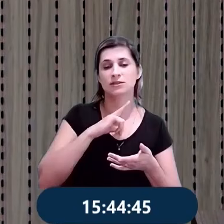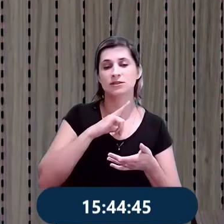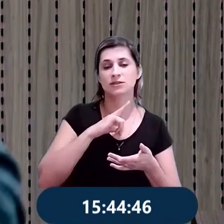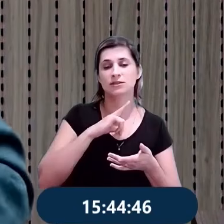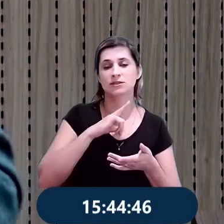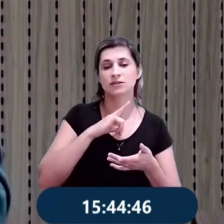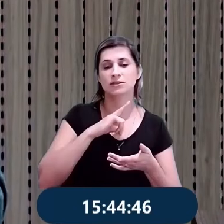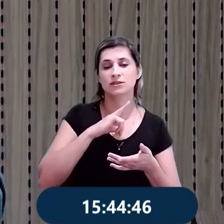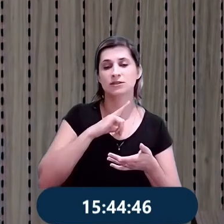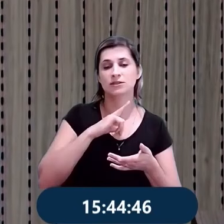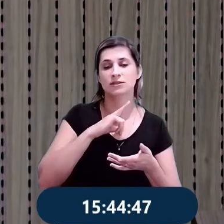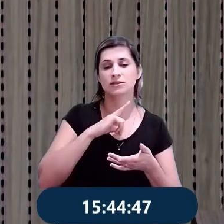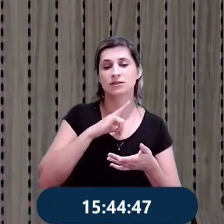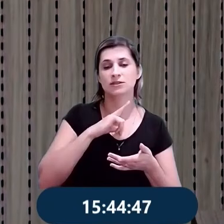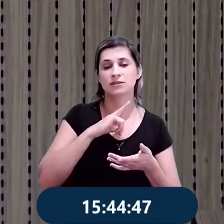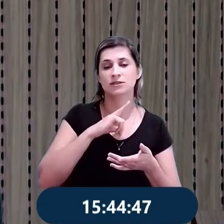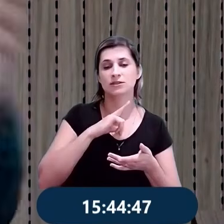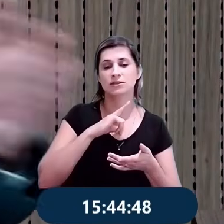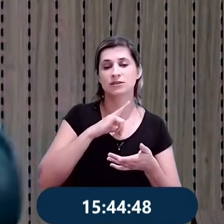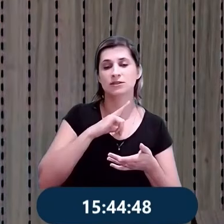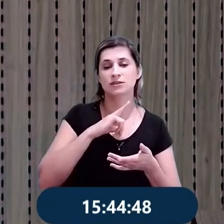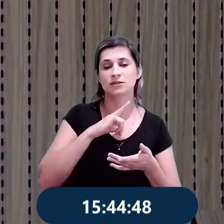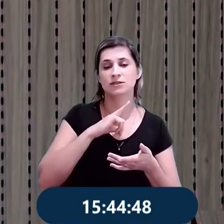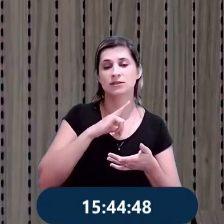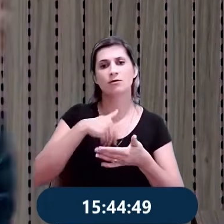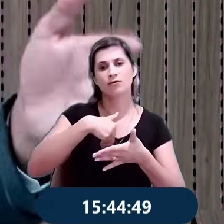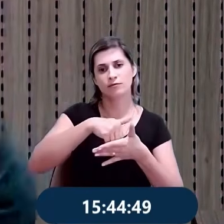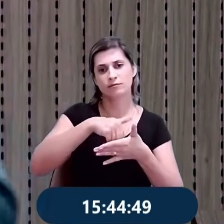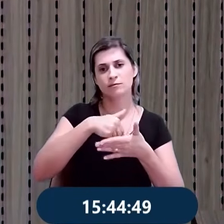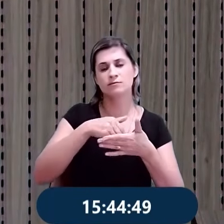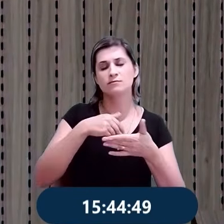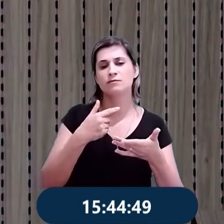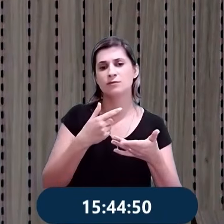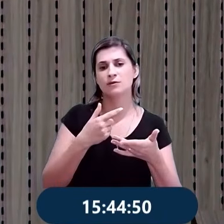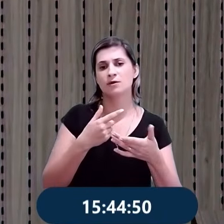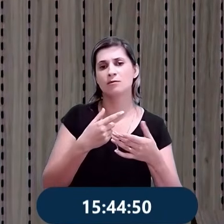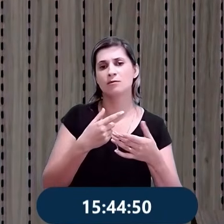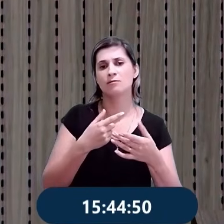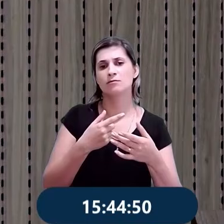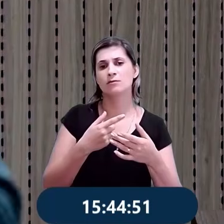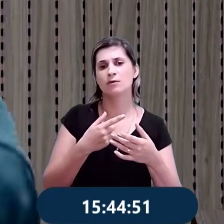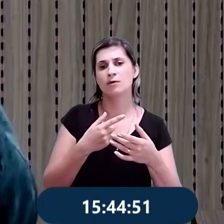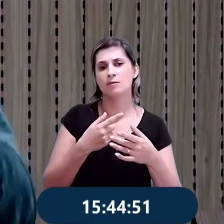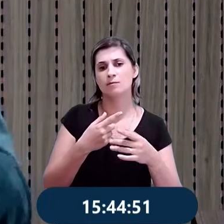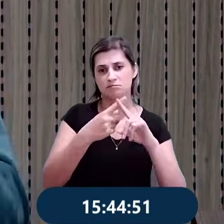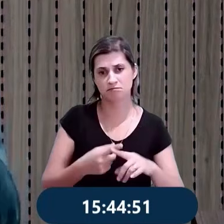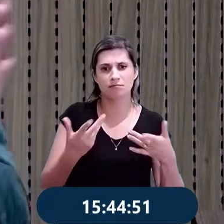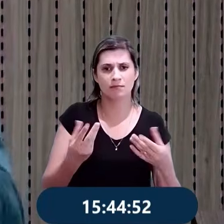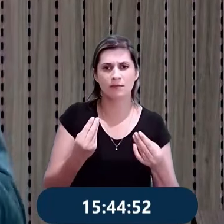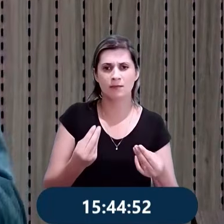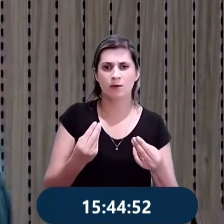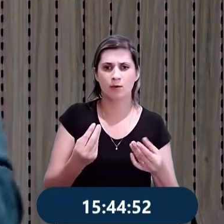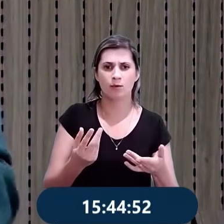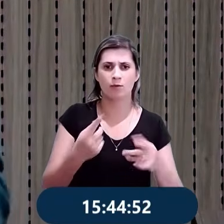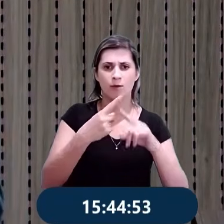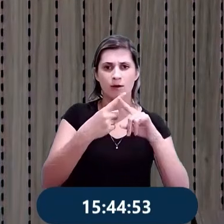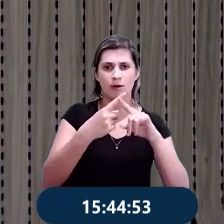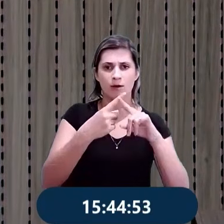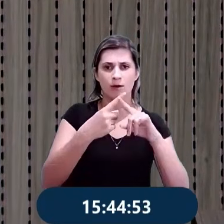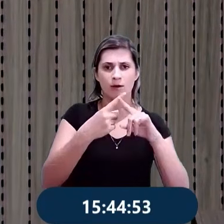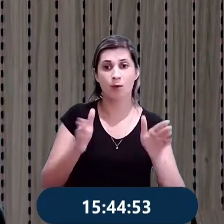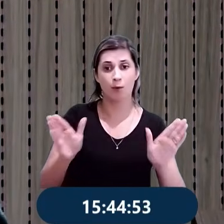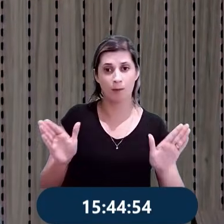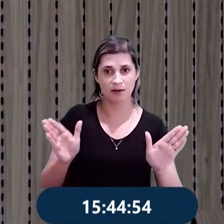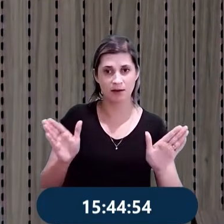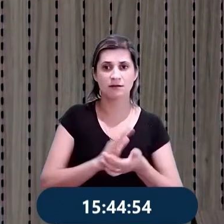futebol varziano. Não pode o campeonato que vai começar não oficialmente, porque como